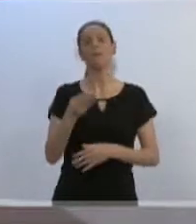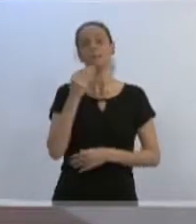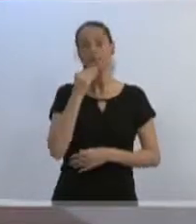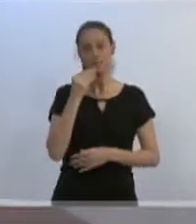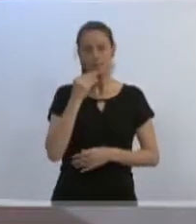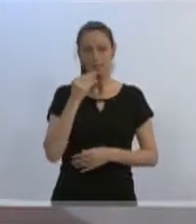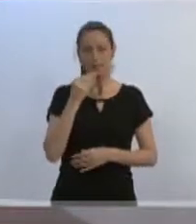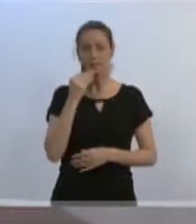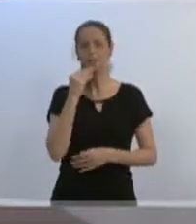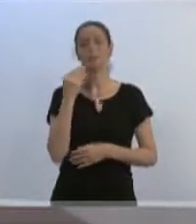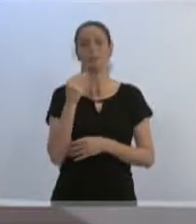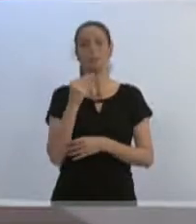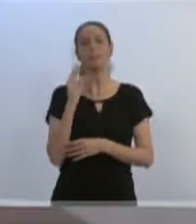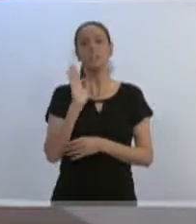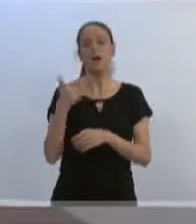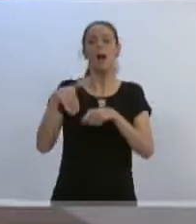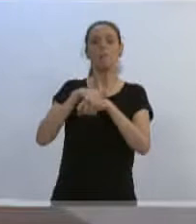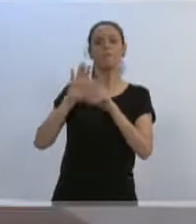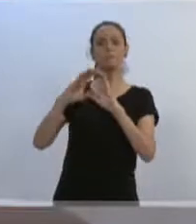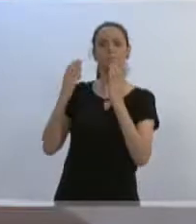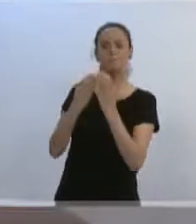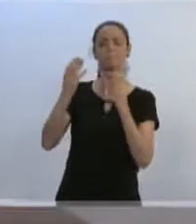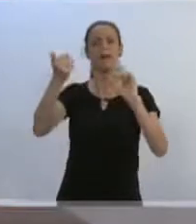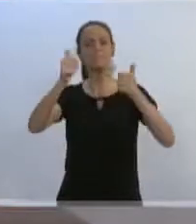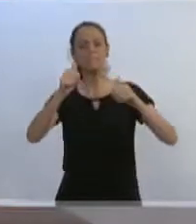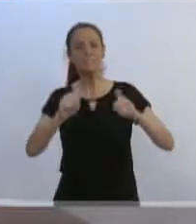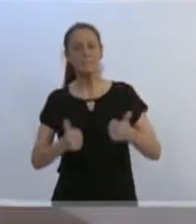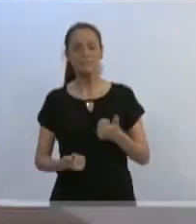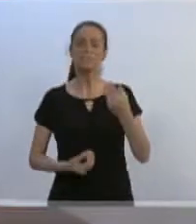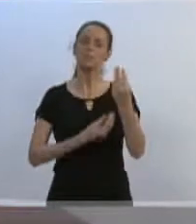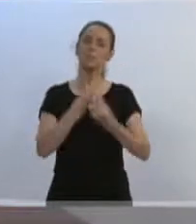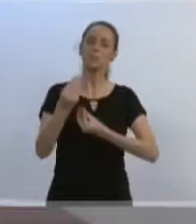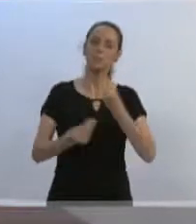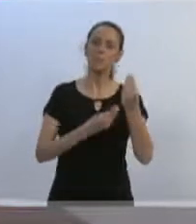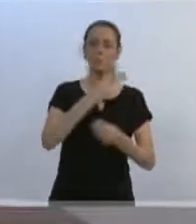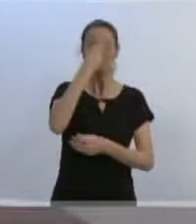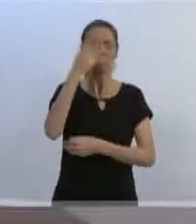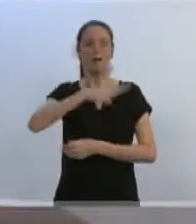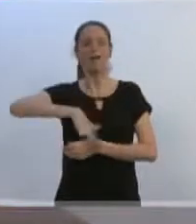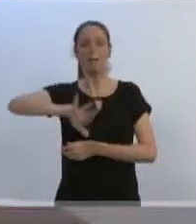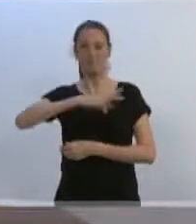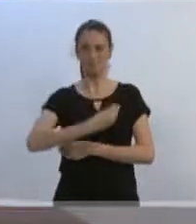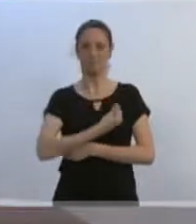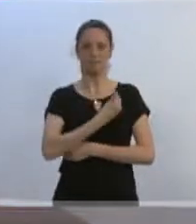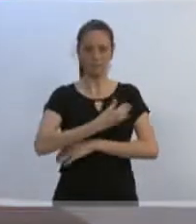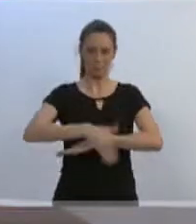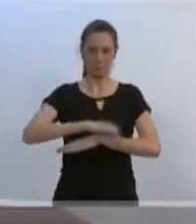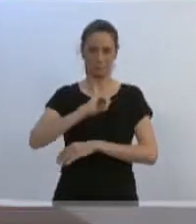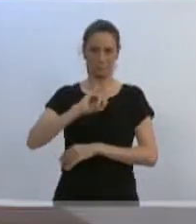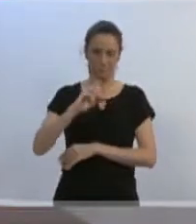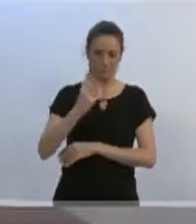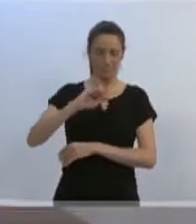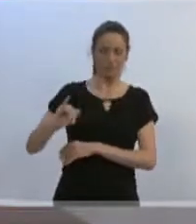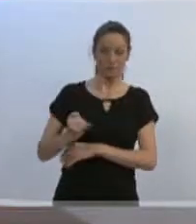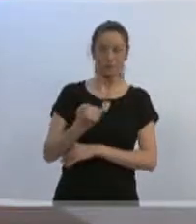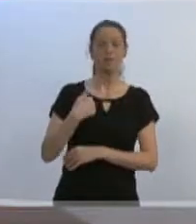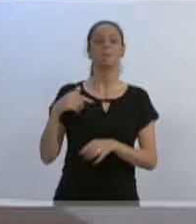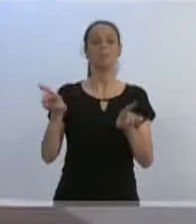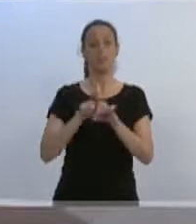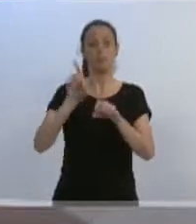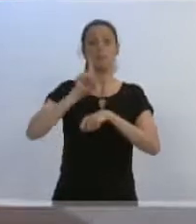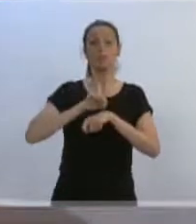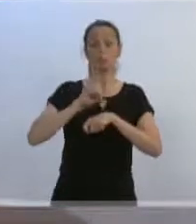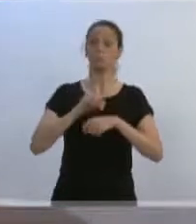encontro porque conversando com a comunidade e analisando as pessoas que estavam por lá é e bem como também levei o diretor de trânsito ele